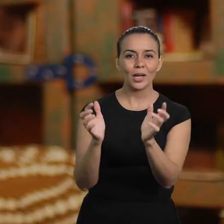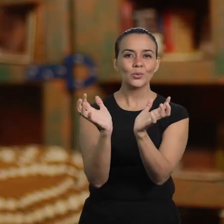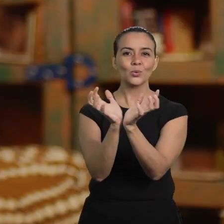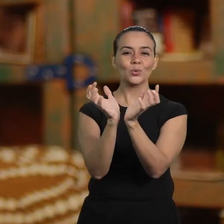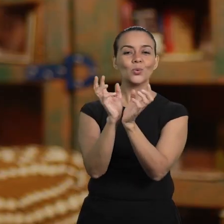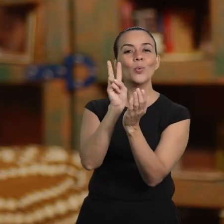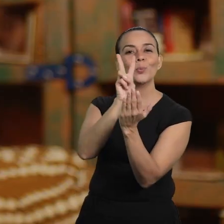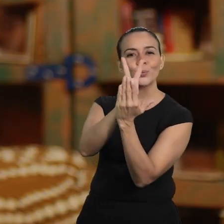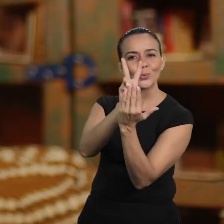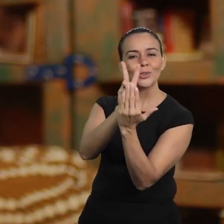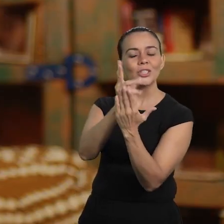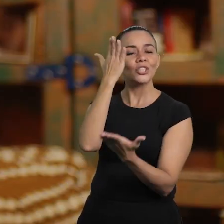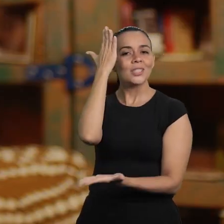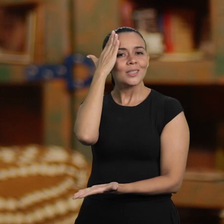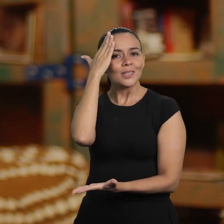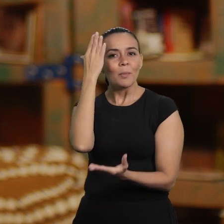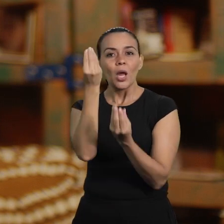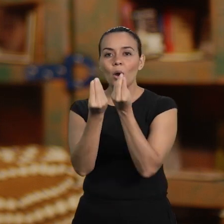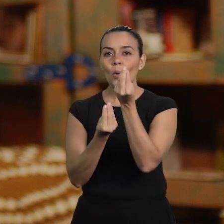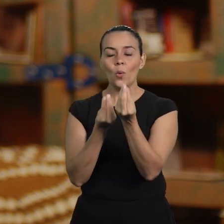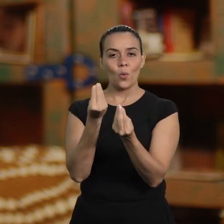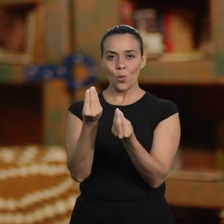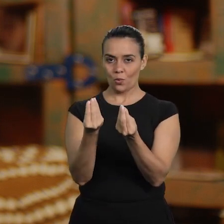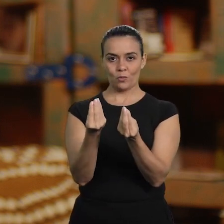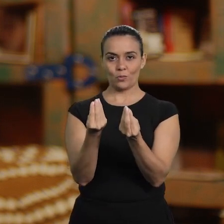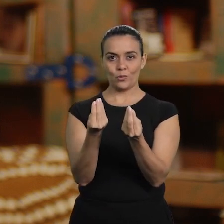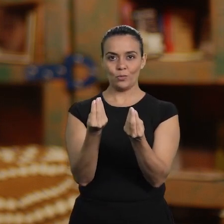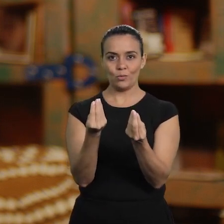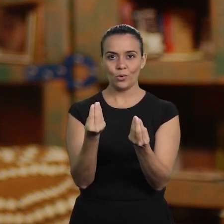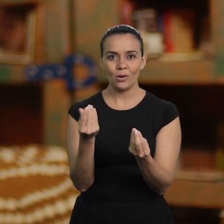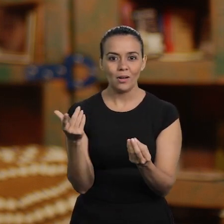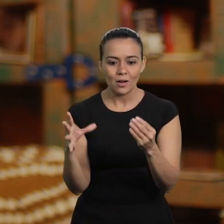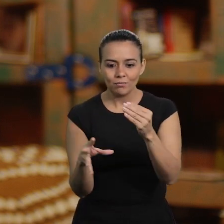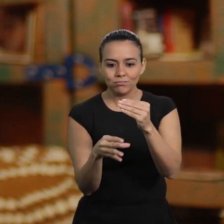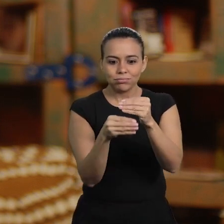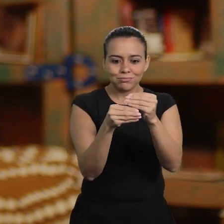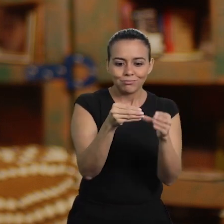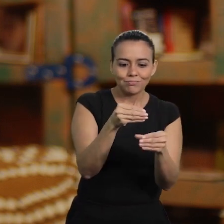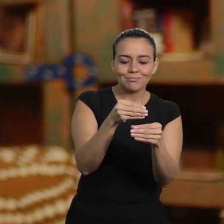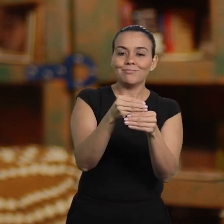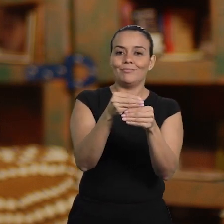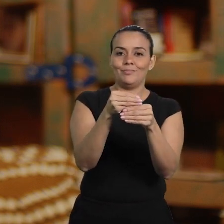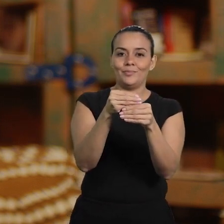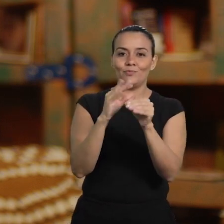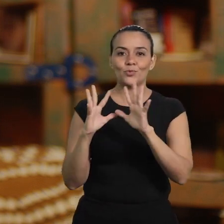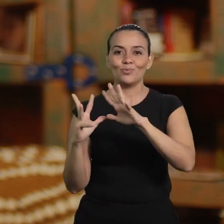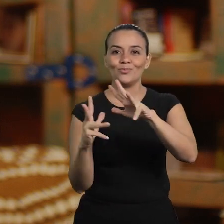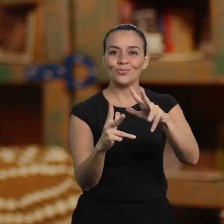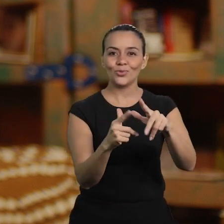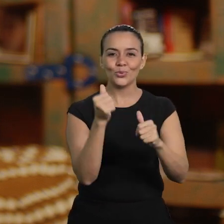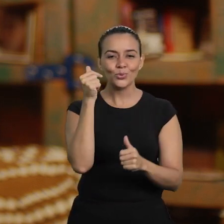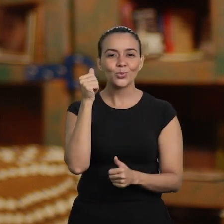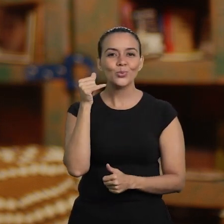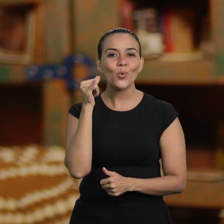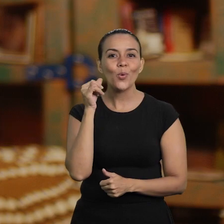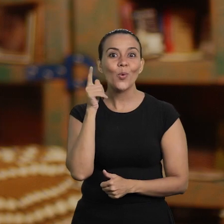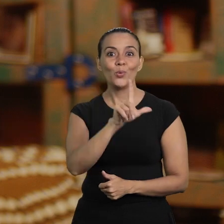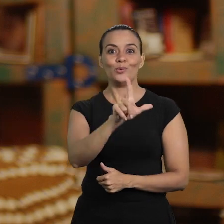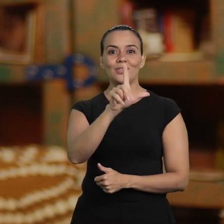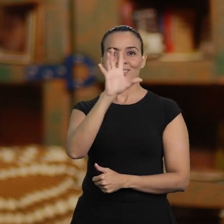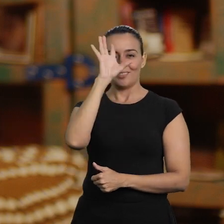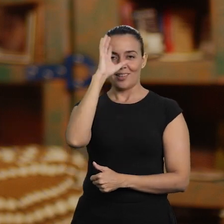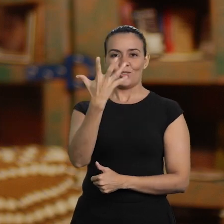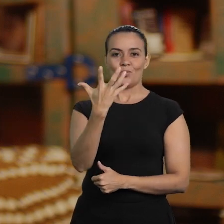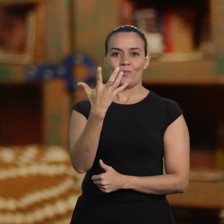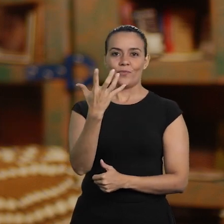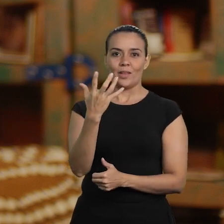indígenas. E realmente saber que construir esse impacto coletivo com essas vozes vai ser muito